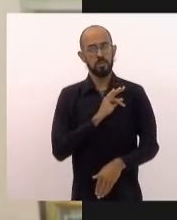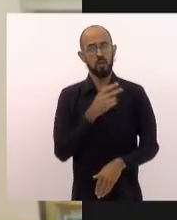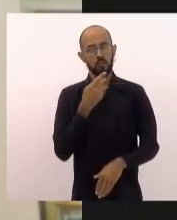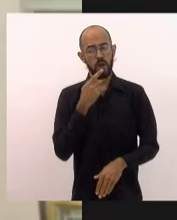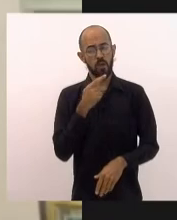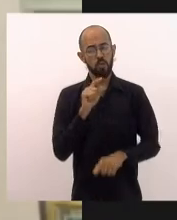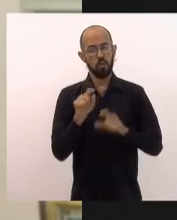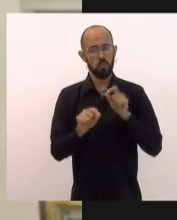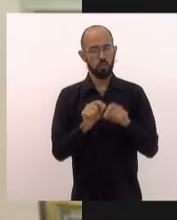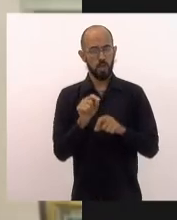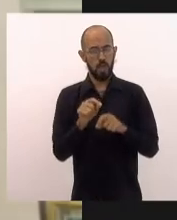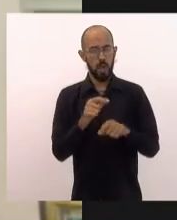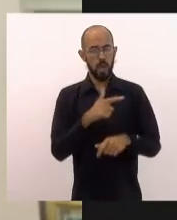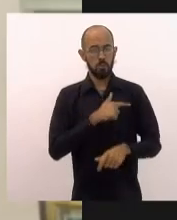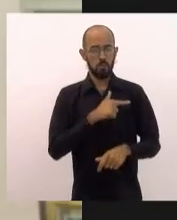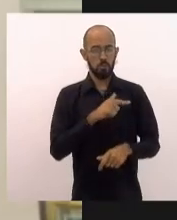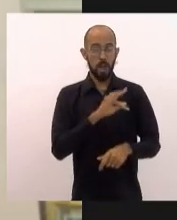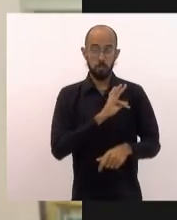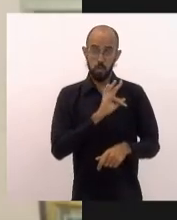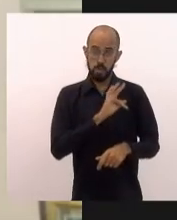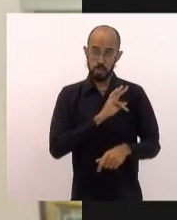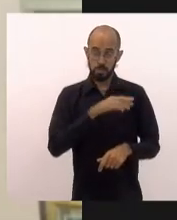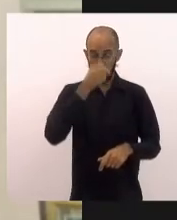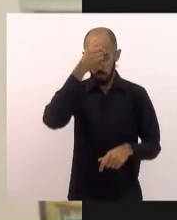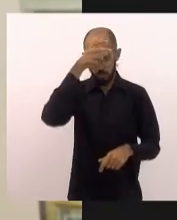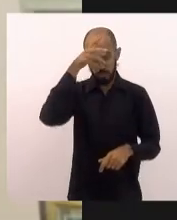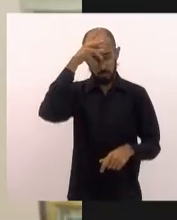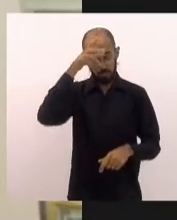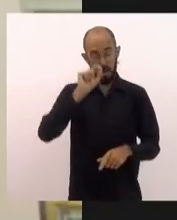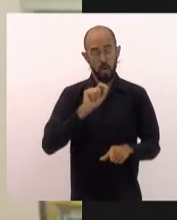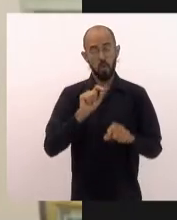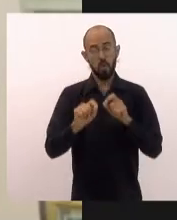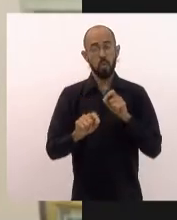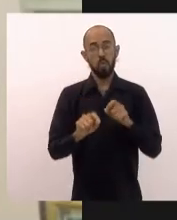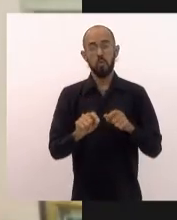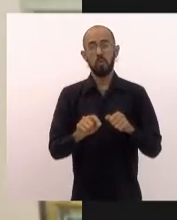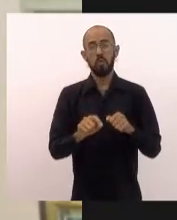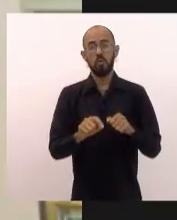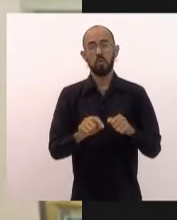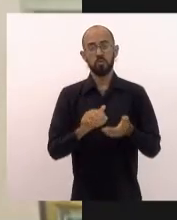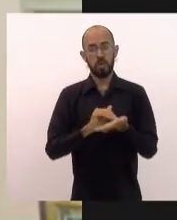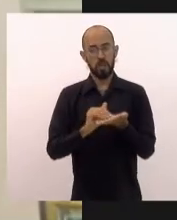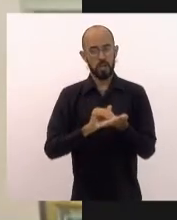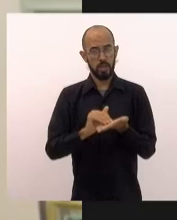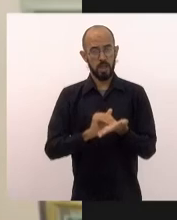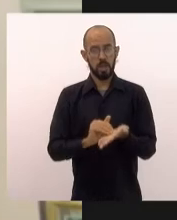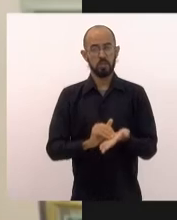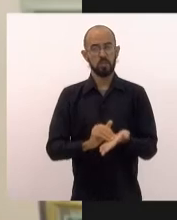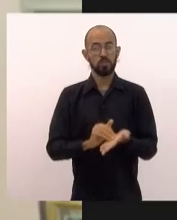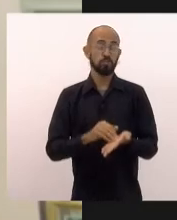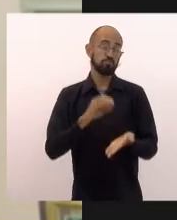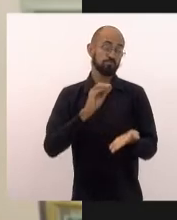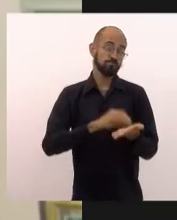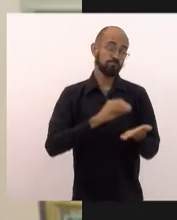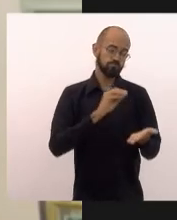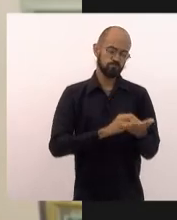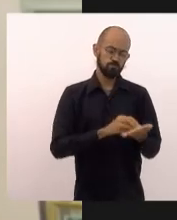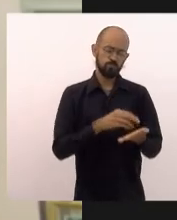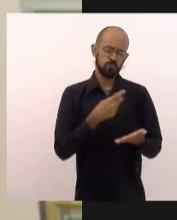Municipal sim, por mais que o secretário de Ordem Pública, que mais uma vez digo, está deixando muito a desejar na sua